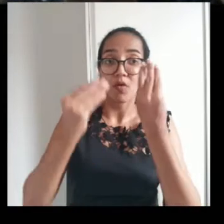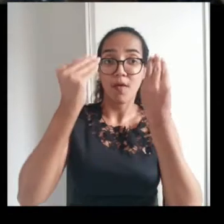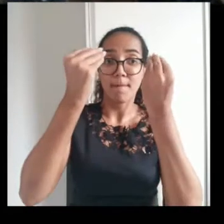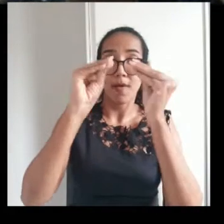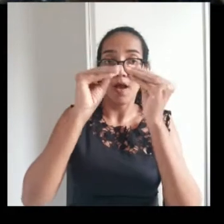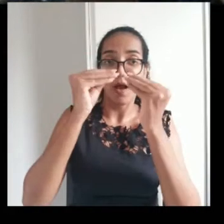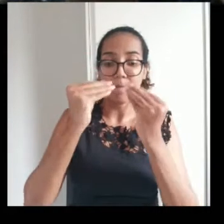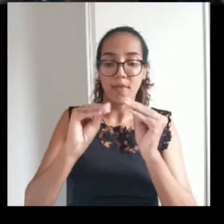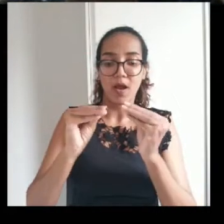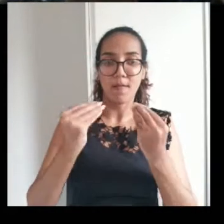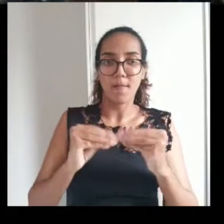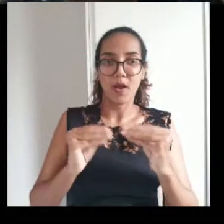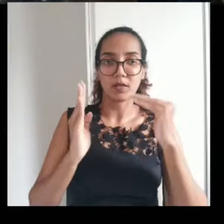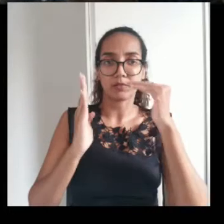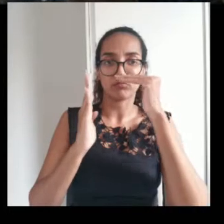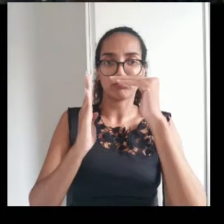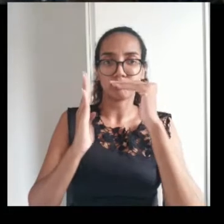acontece?